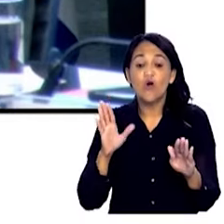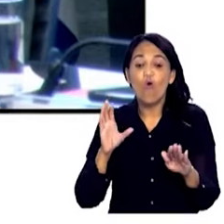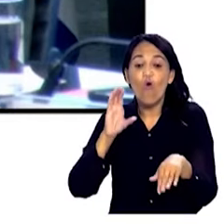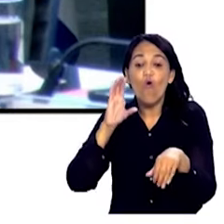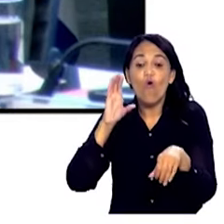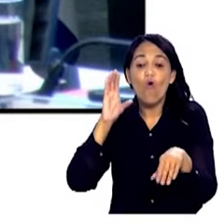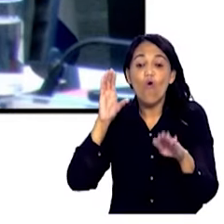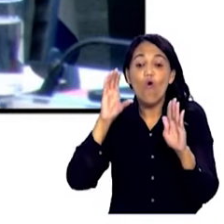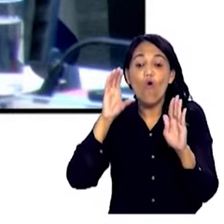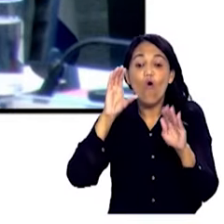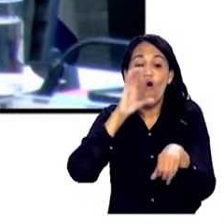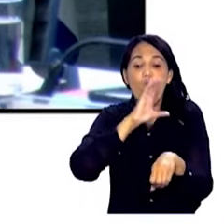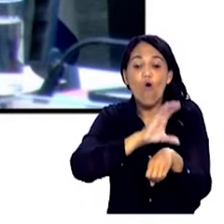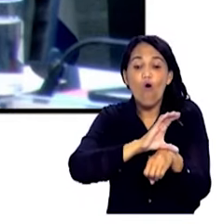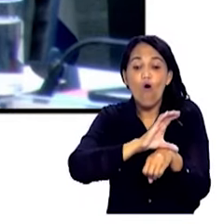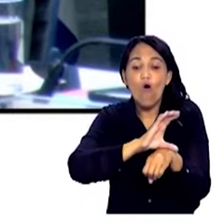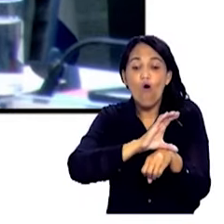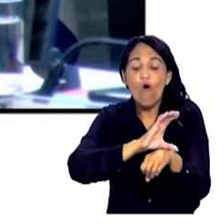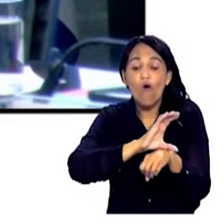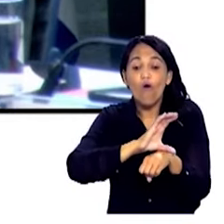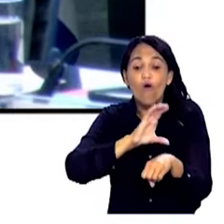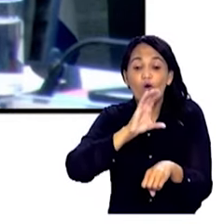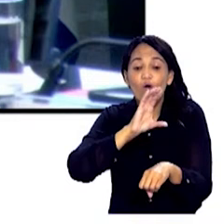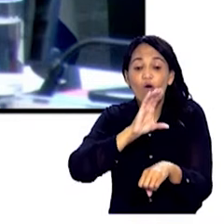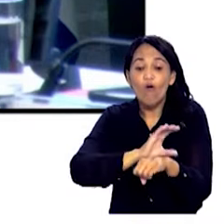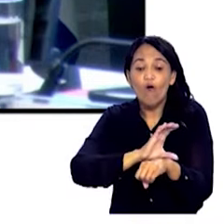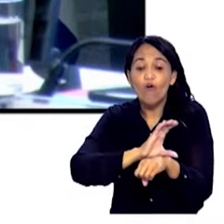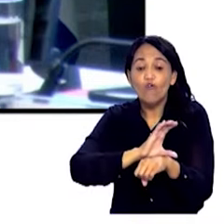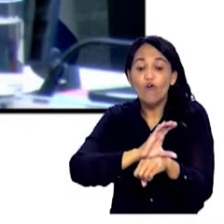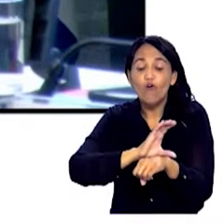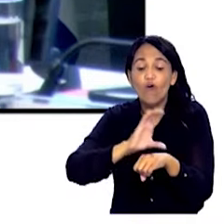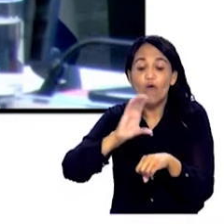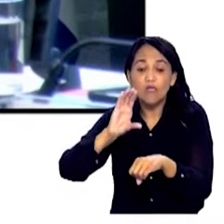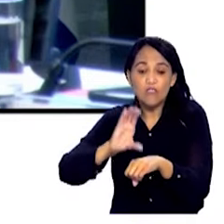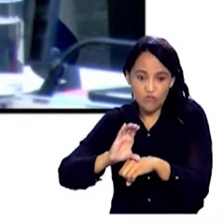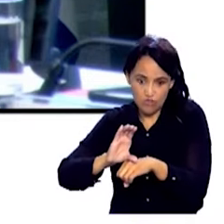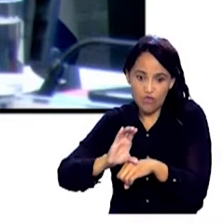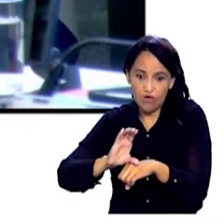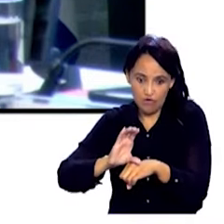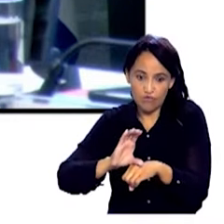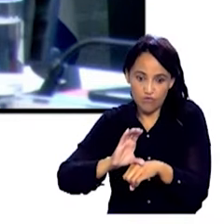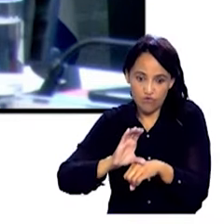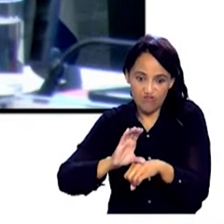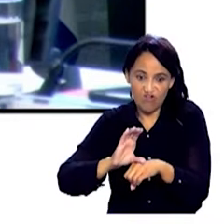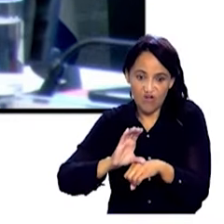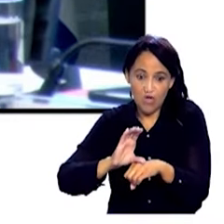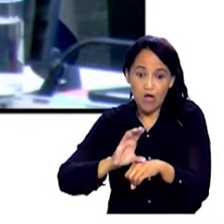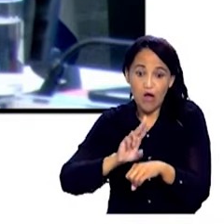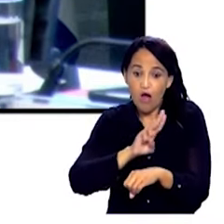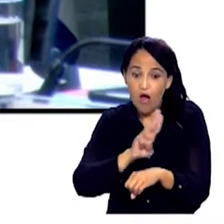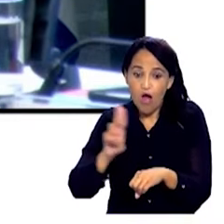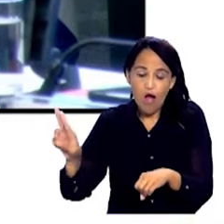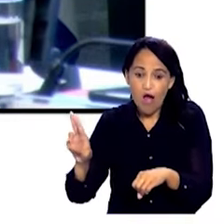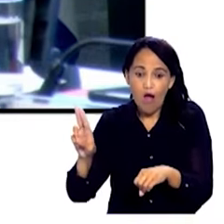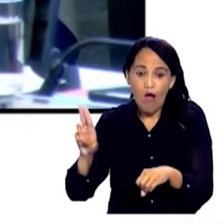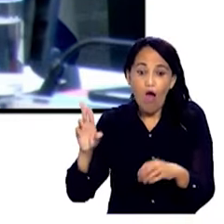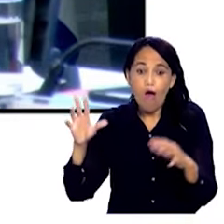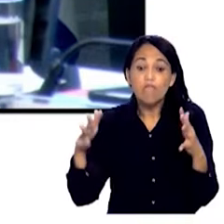e processal contencioso administrativo que o nome é motivação